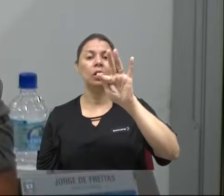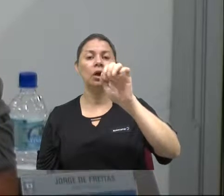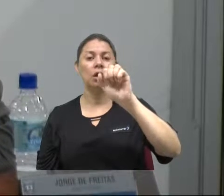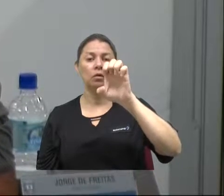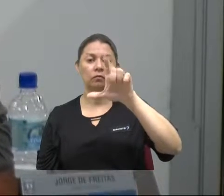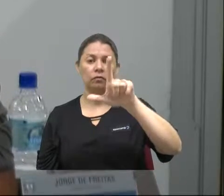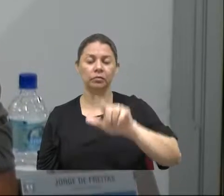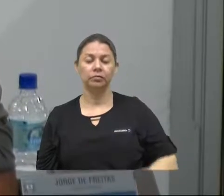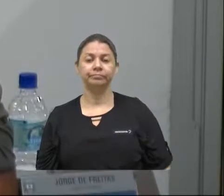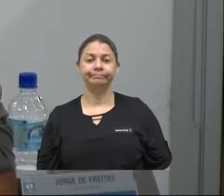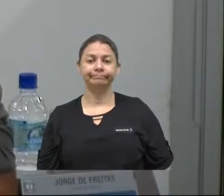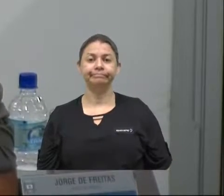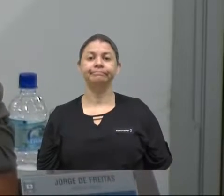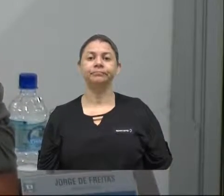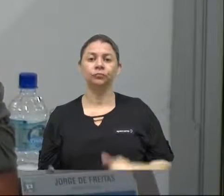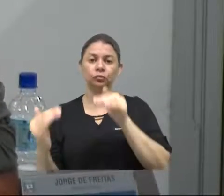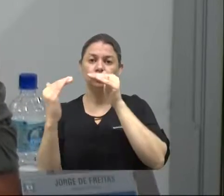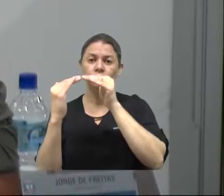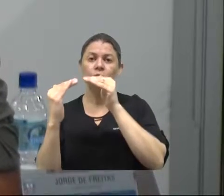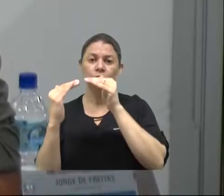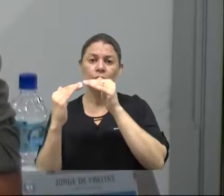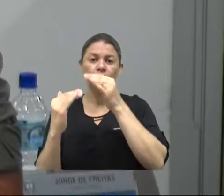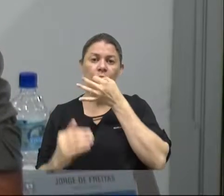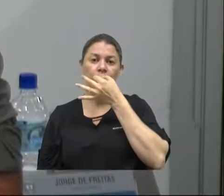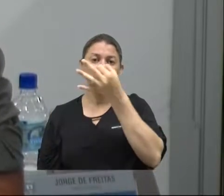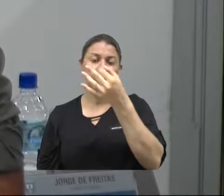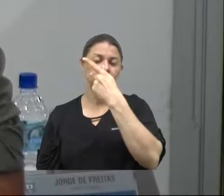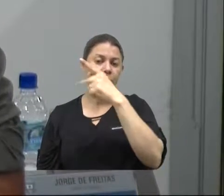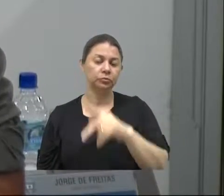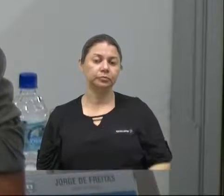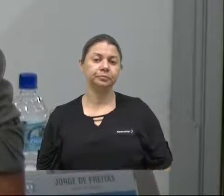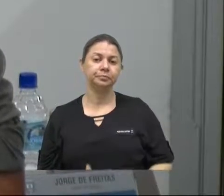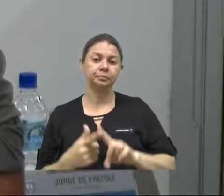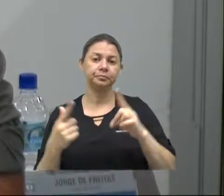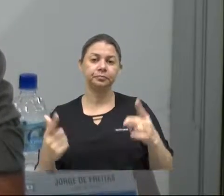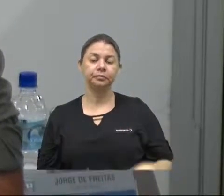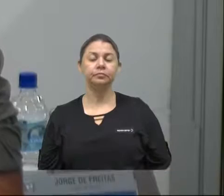Rafael. Concorrer, seja a síndico de prédio,